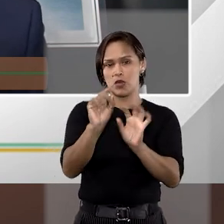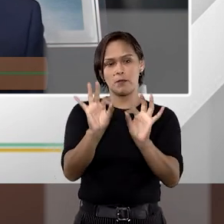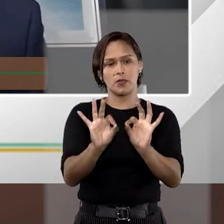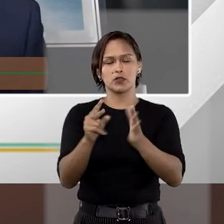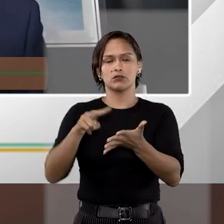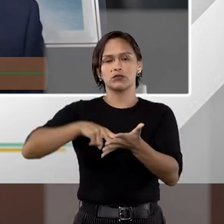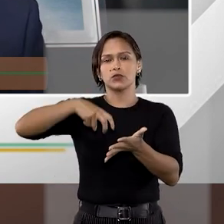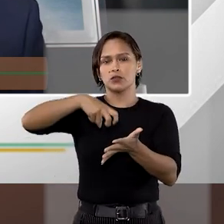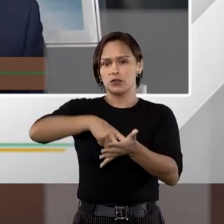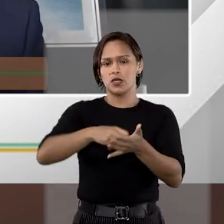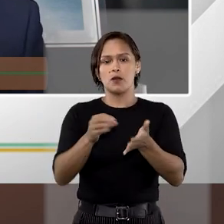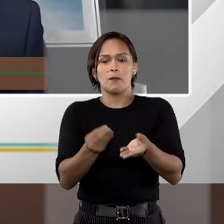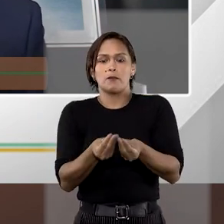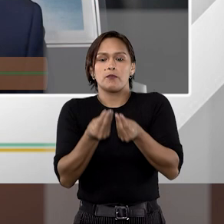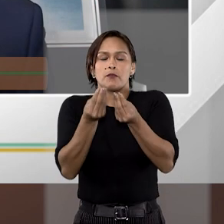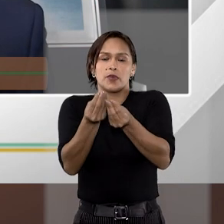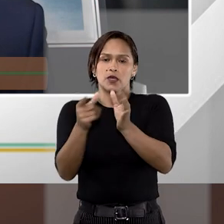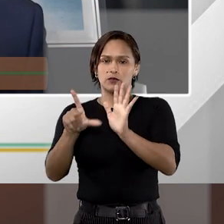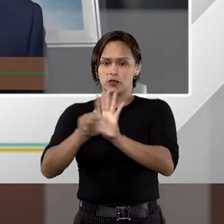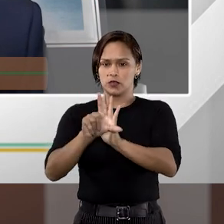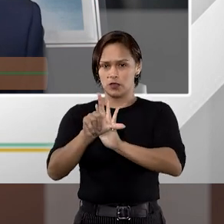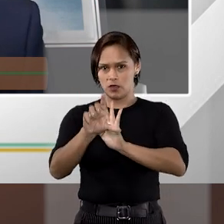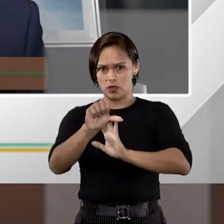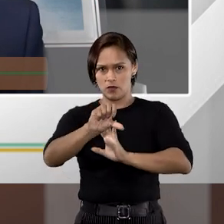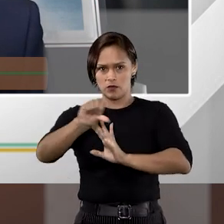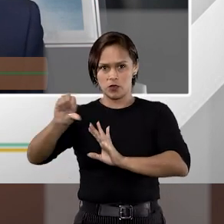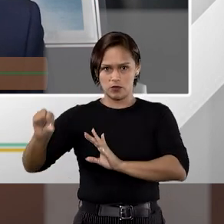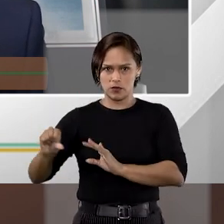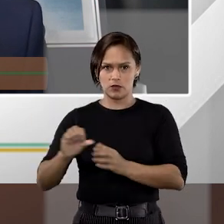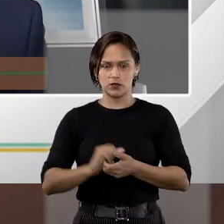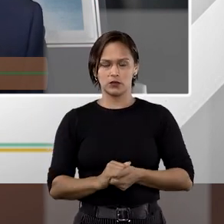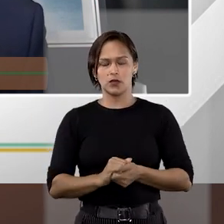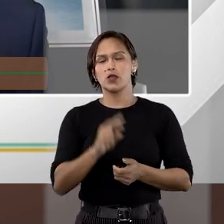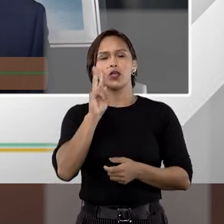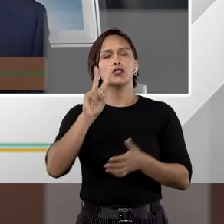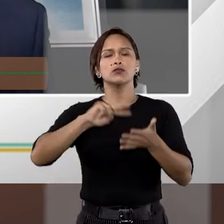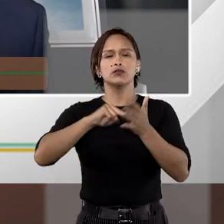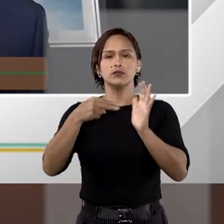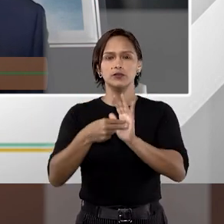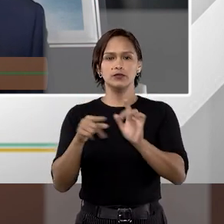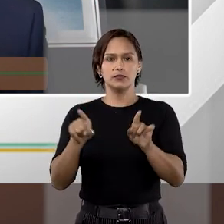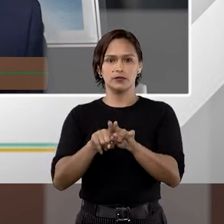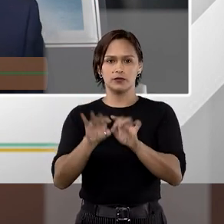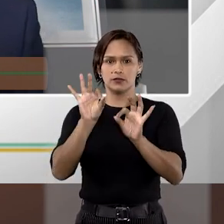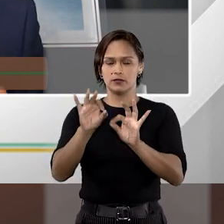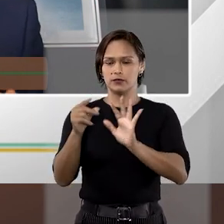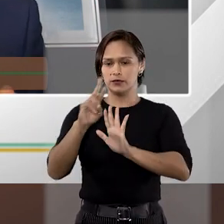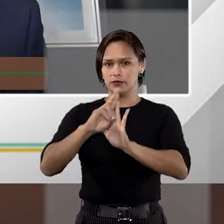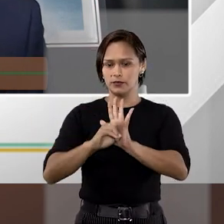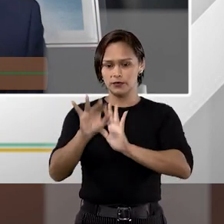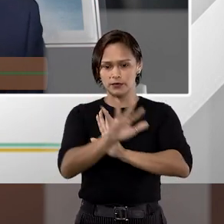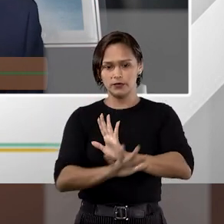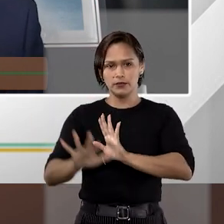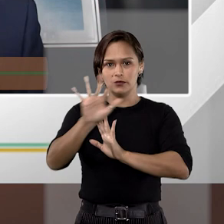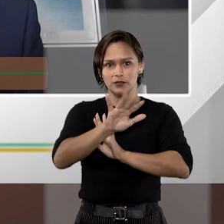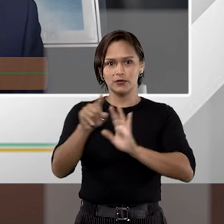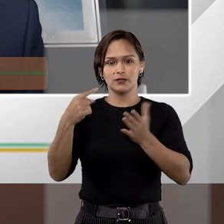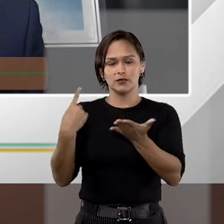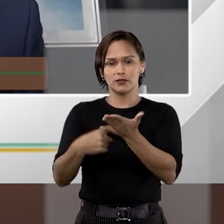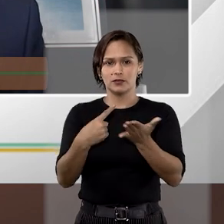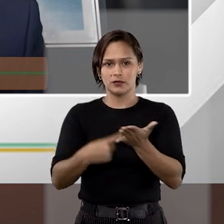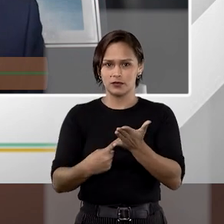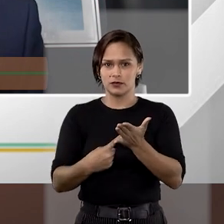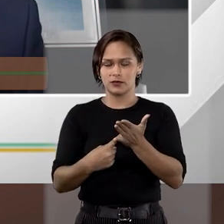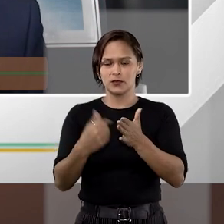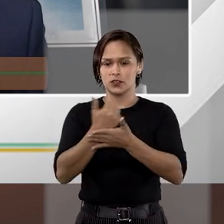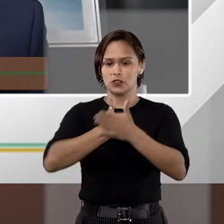podem ser aplicados benefícios previstos na lei 9.099 Isso quer dizer o seguinte A Regra geral para